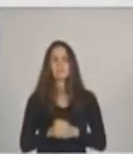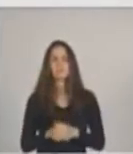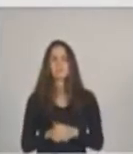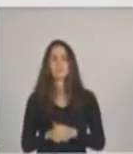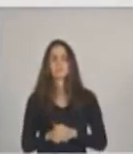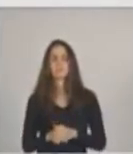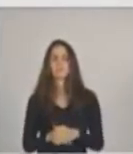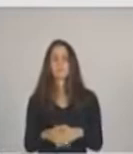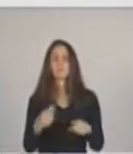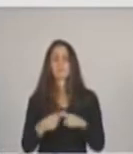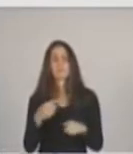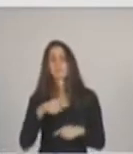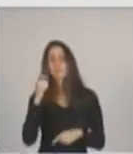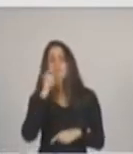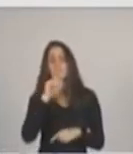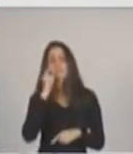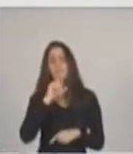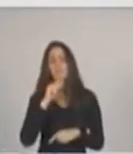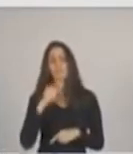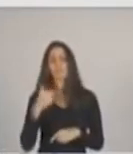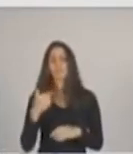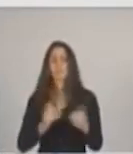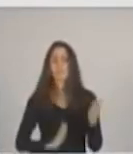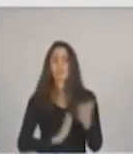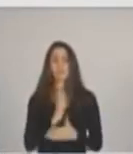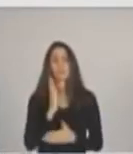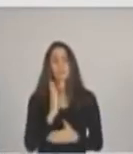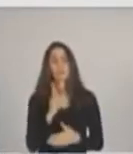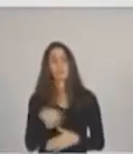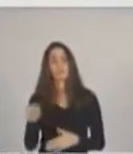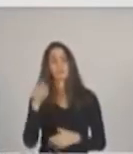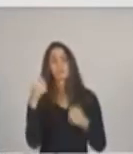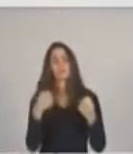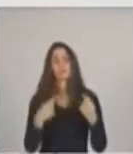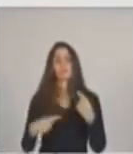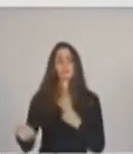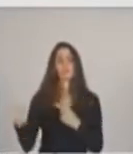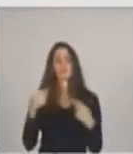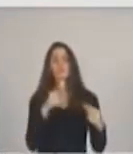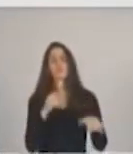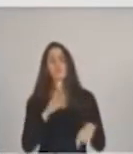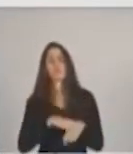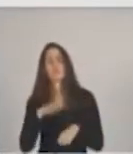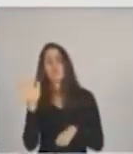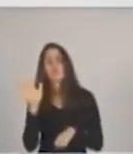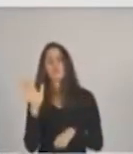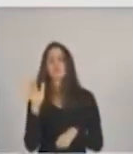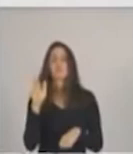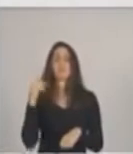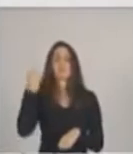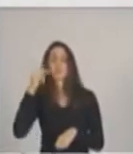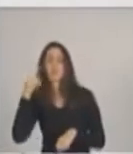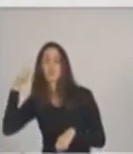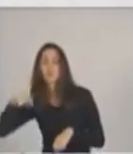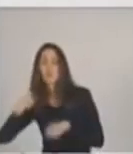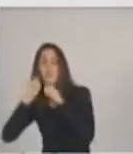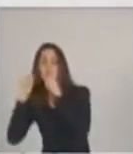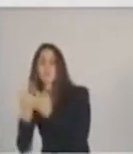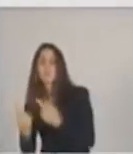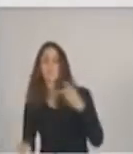já tinha entendido que poderia passar, mas acredito eu que é necessário aí uma discussão mais ampla da Procuradoria da Assembleia com a Procuradoria do